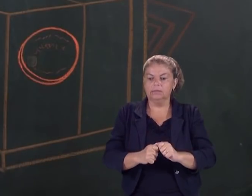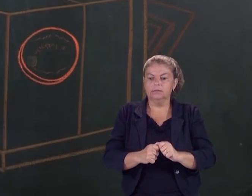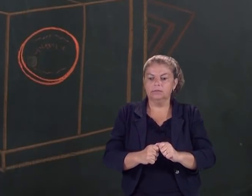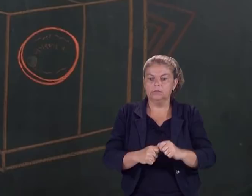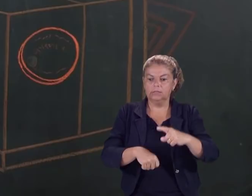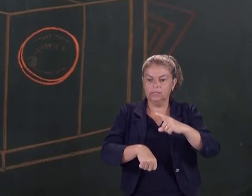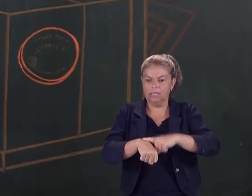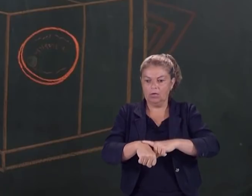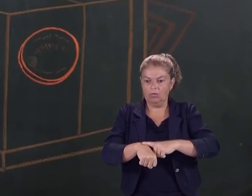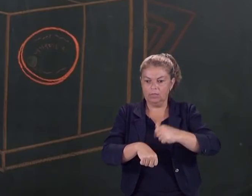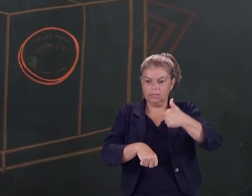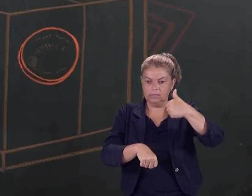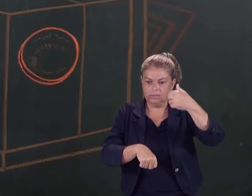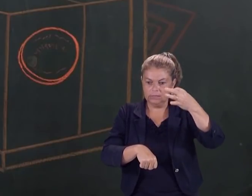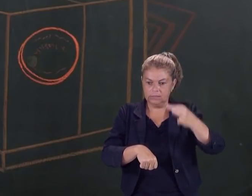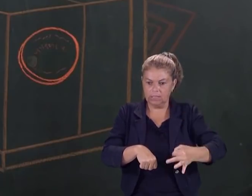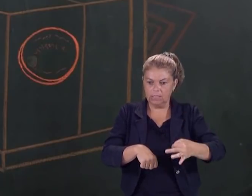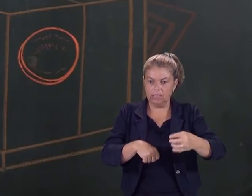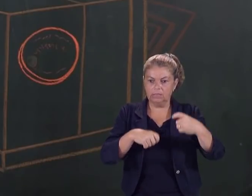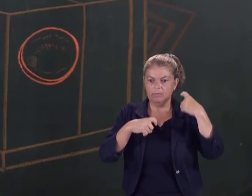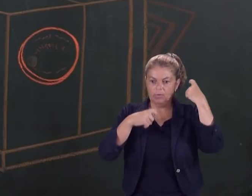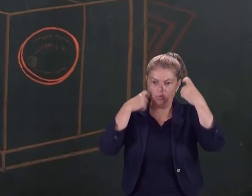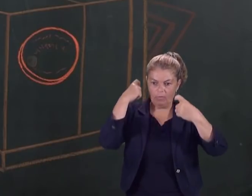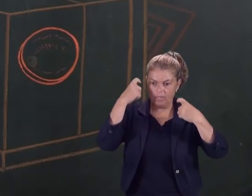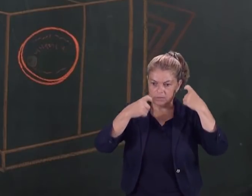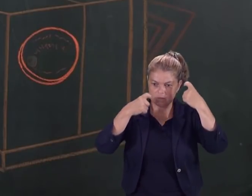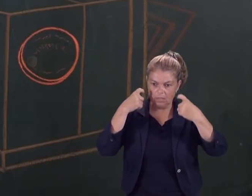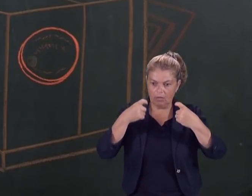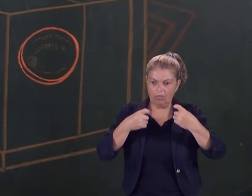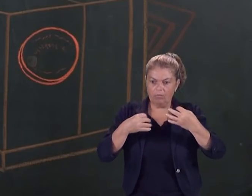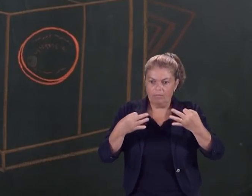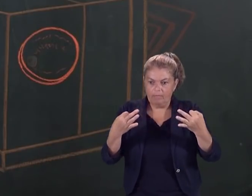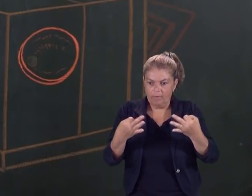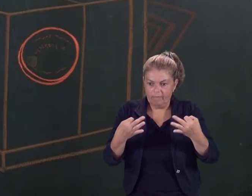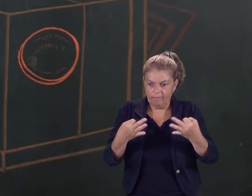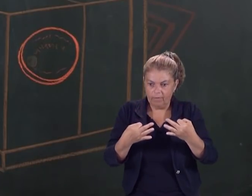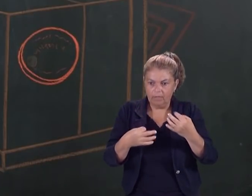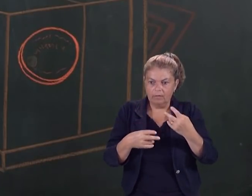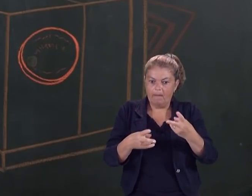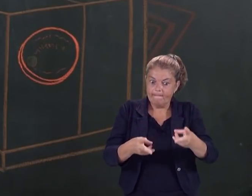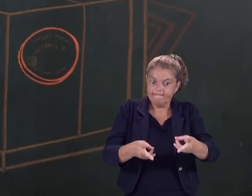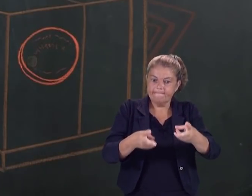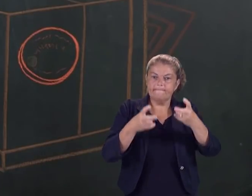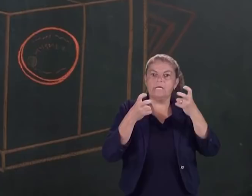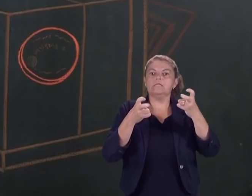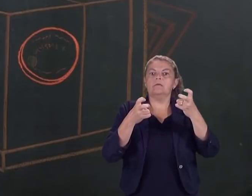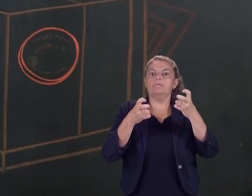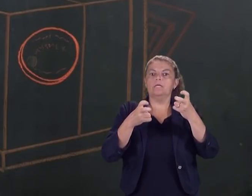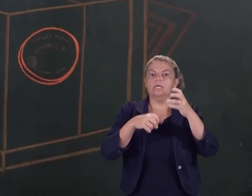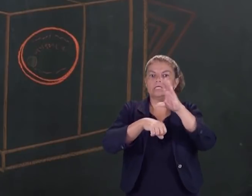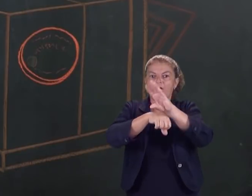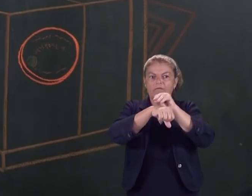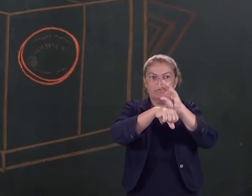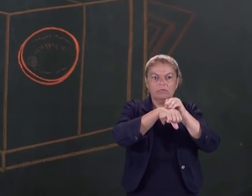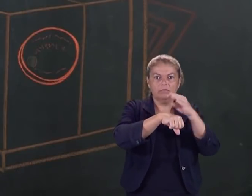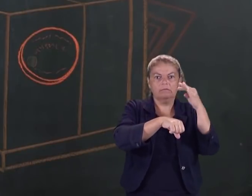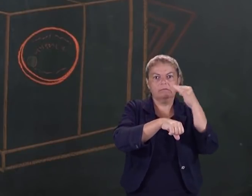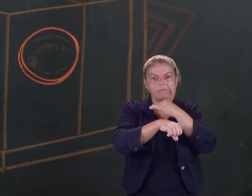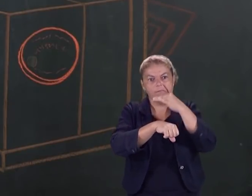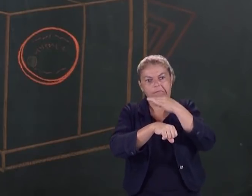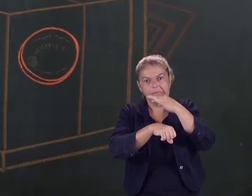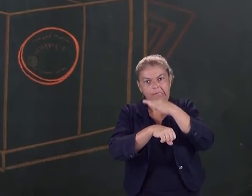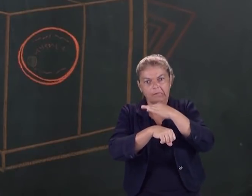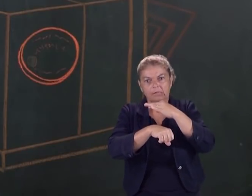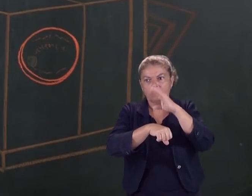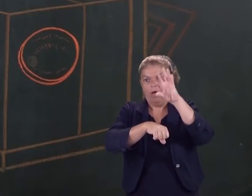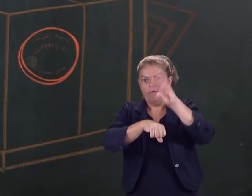lugar certo, na hora certa. Então, às vezes, se a fotografia fica borrada, enfim, porque a fotografia foi